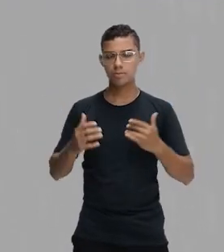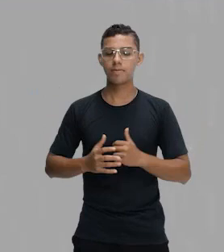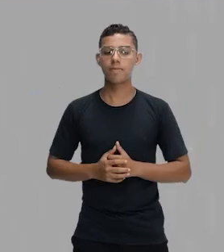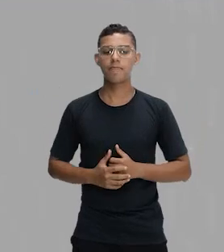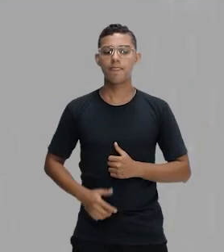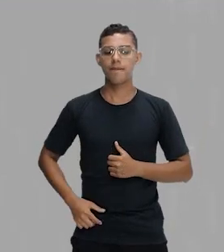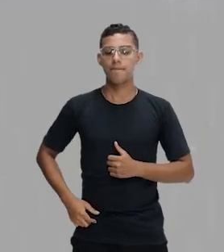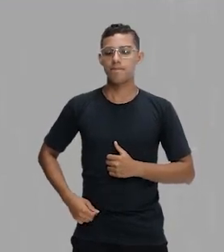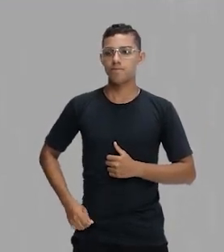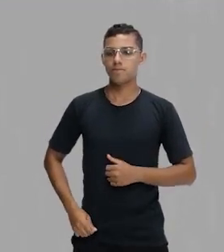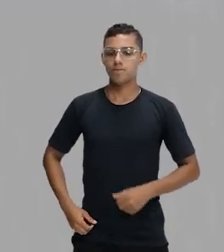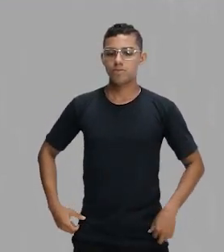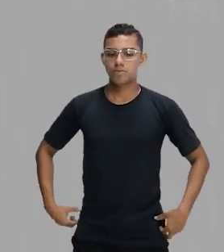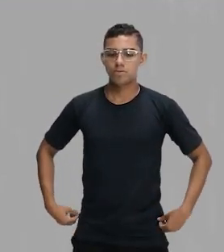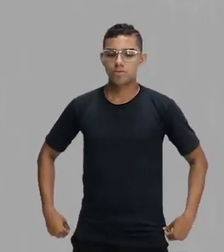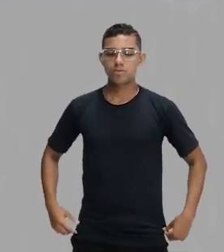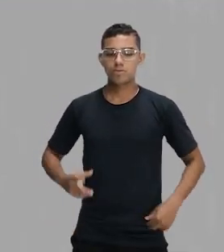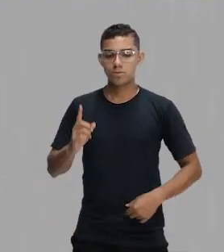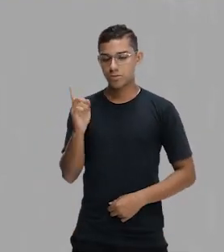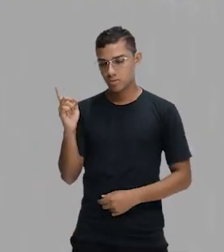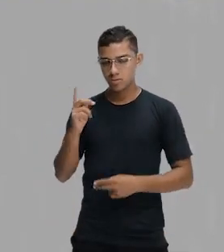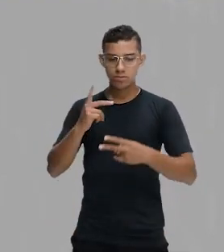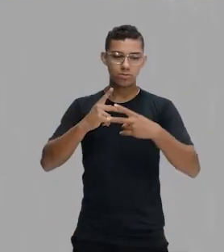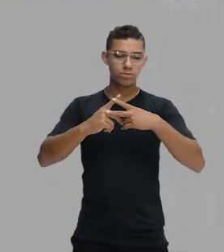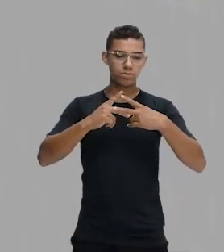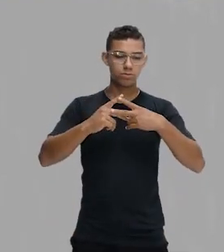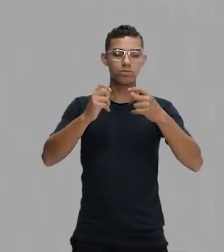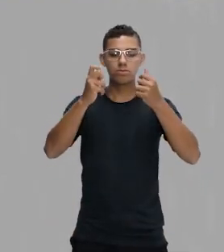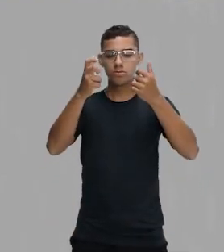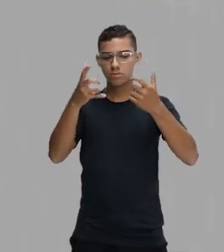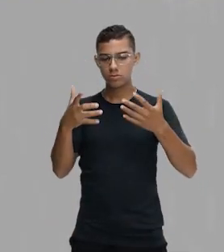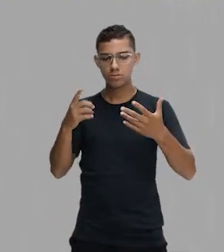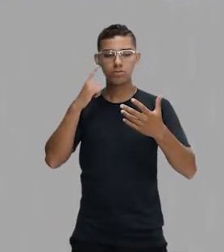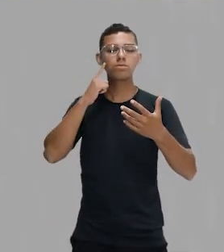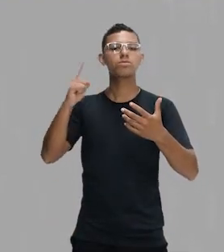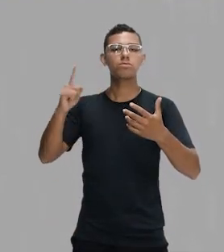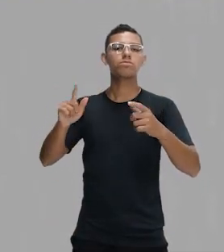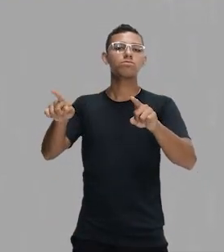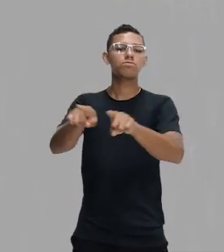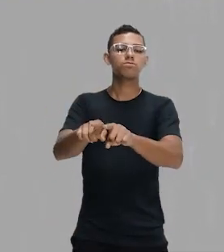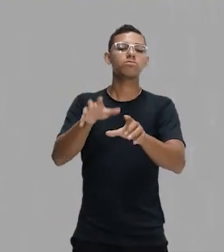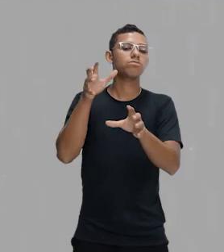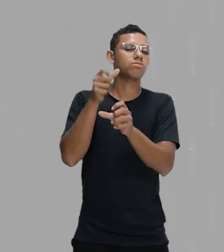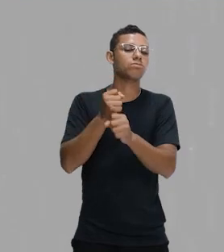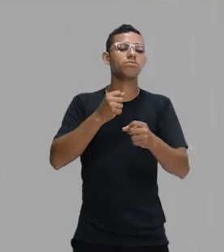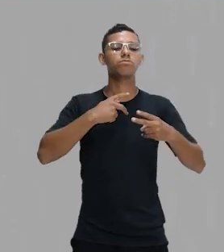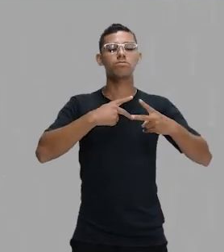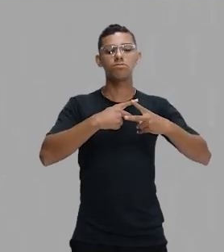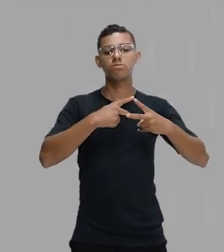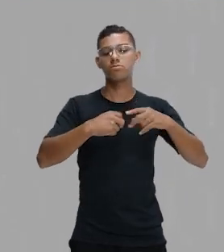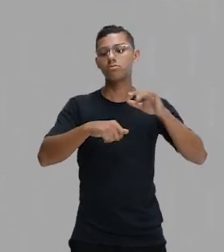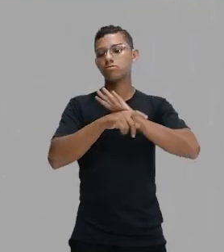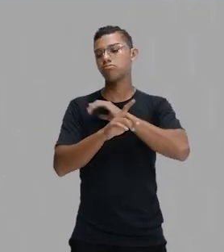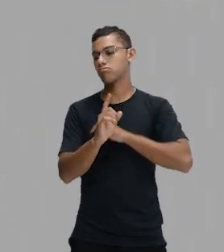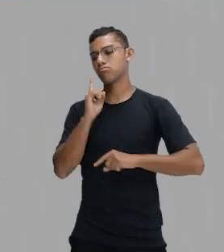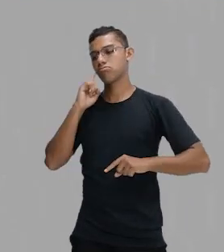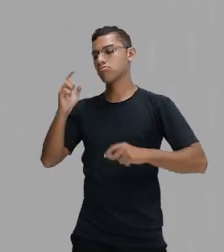Então, esse Pitágoras aqui é aquele mesmo lá do Teorema de Pitágoras. Tá certo? Então ele dá ali já essa